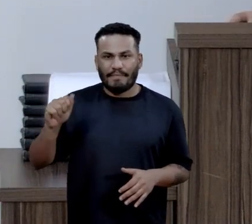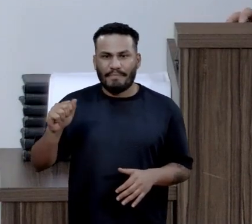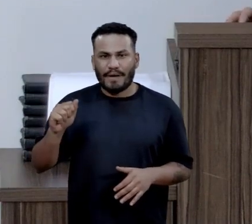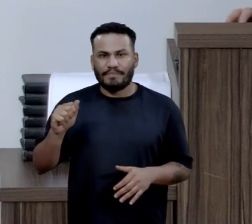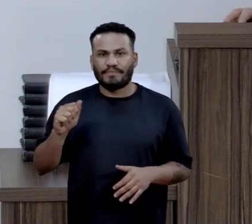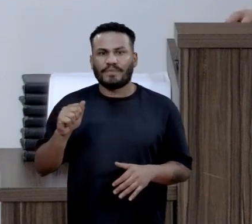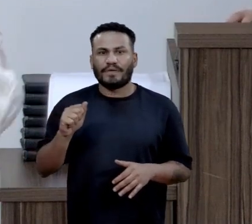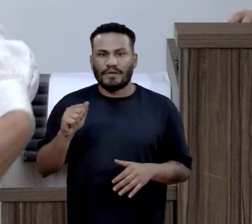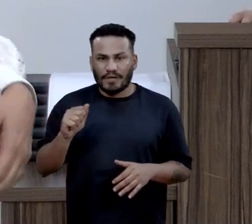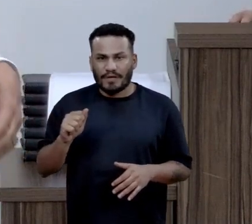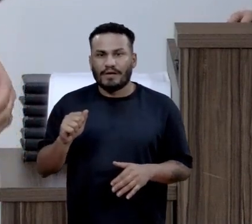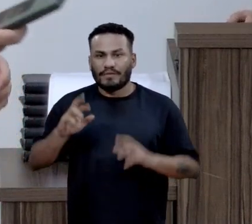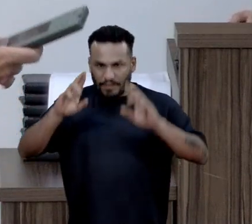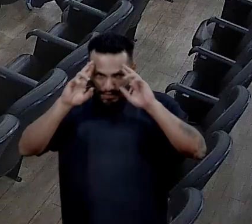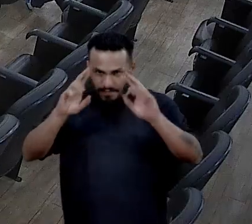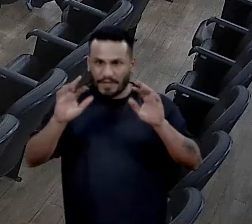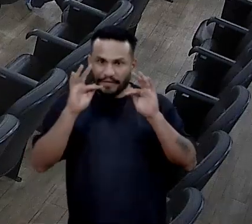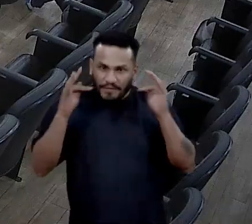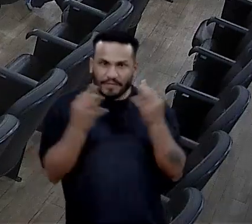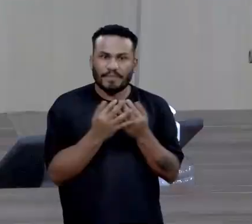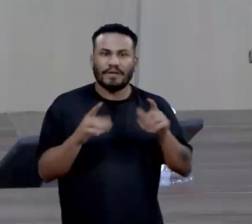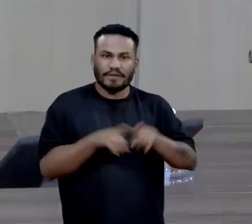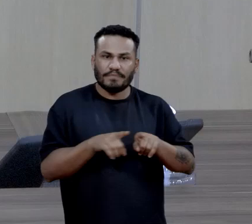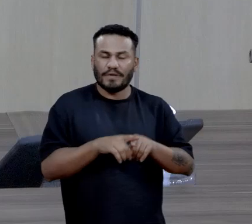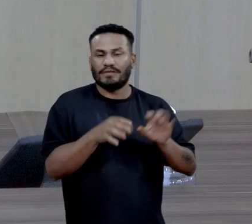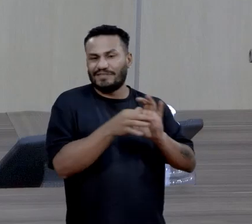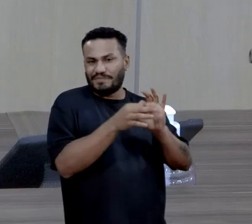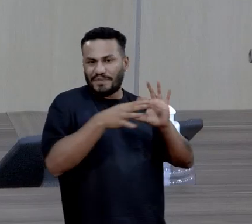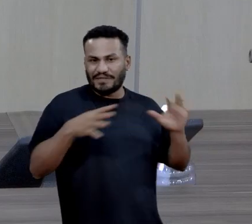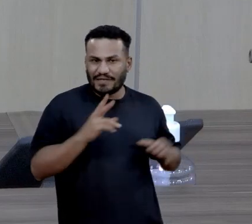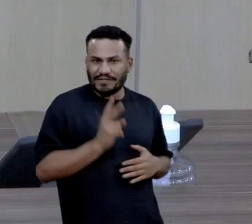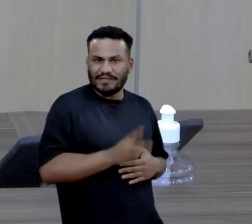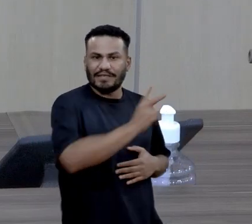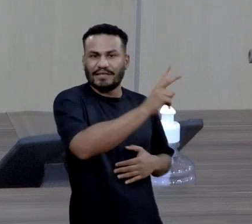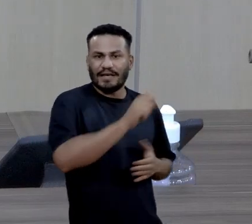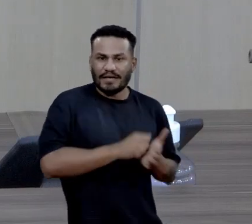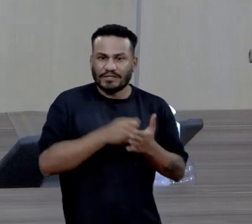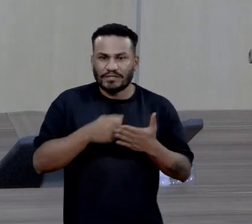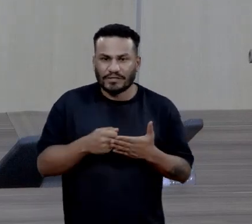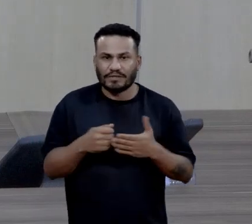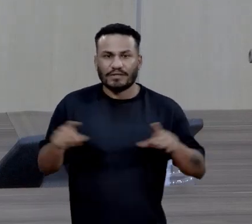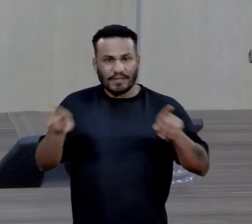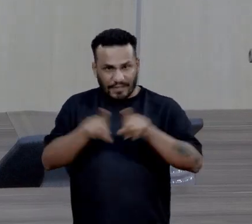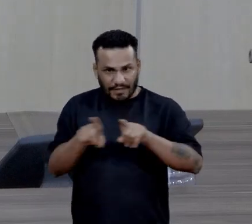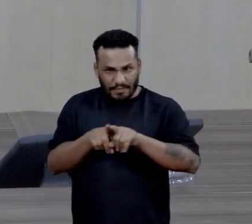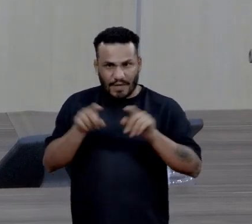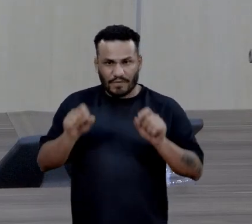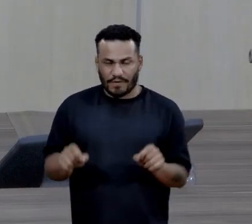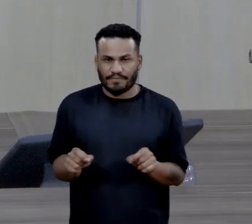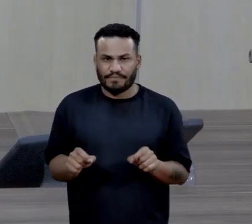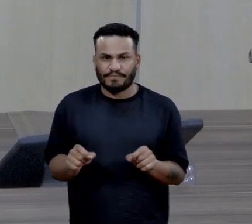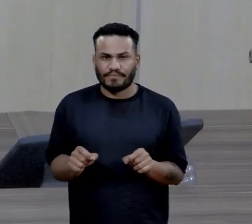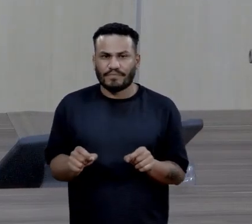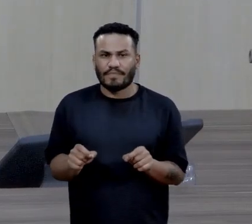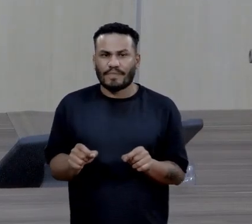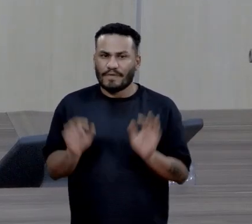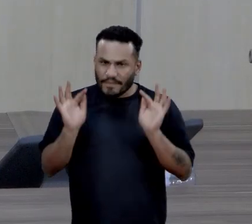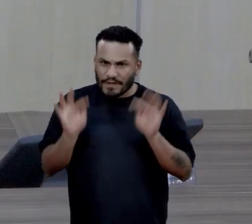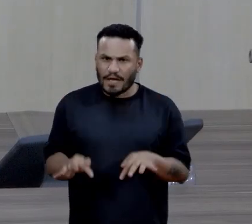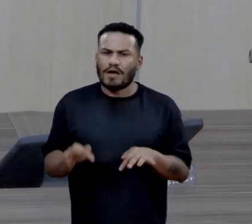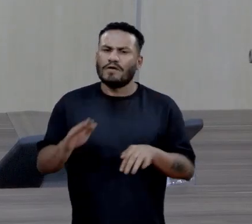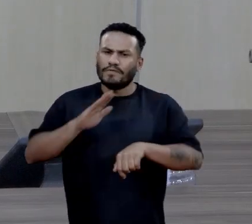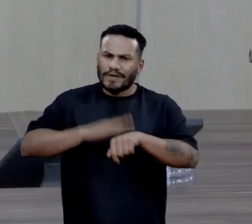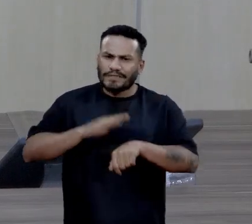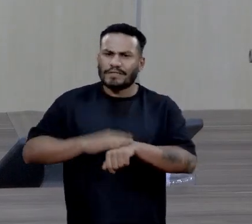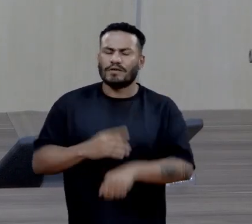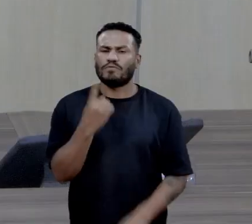respeito e a família também. Ok, dispensada para seguir a agenda e também, final da sessão,